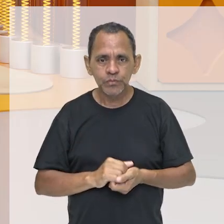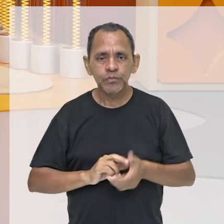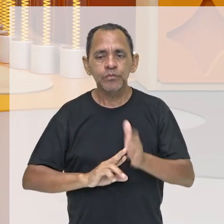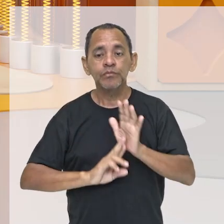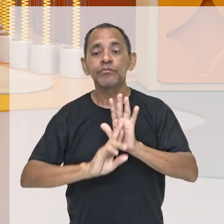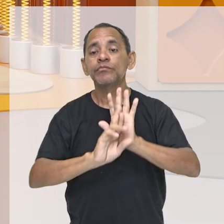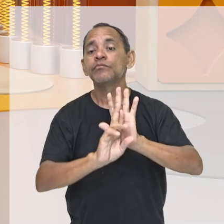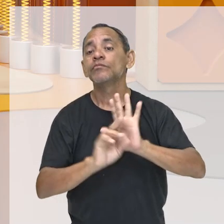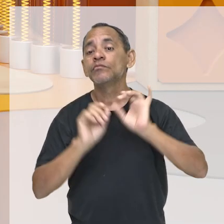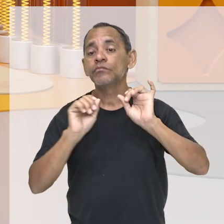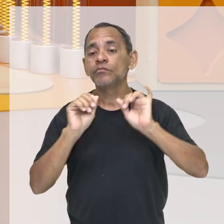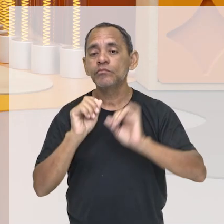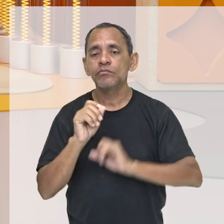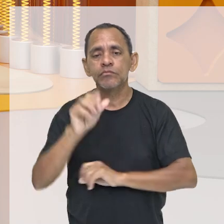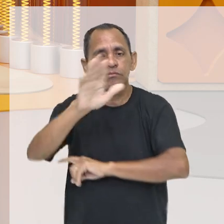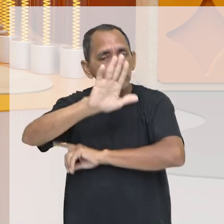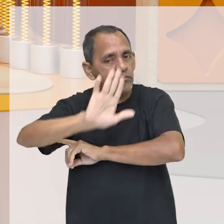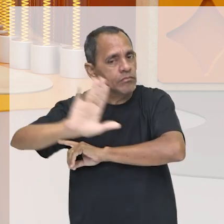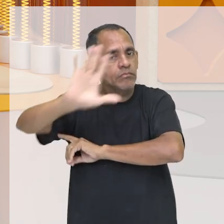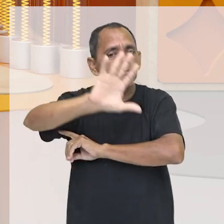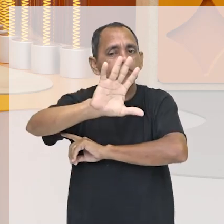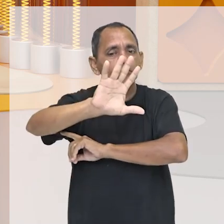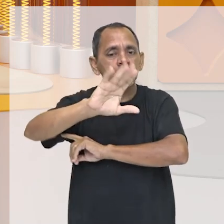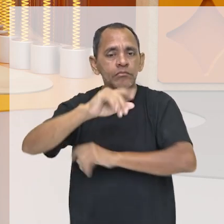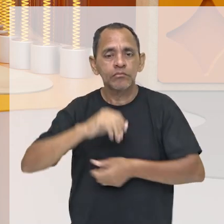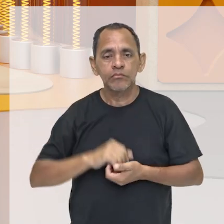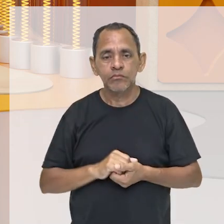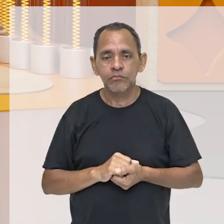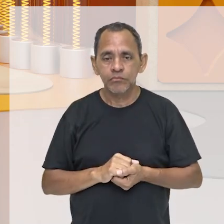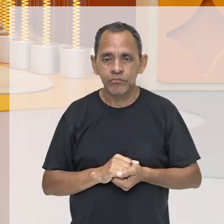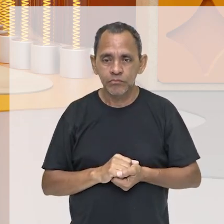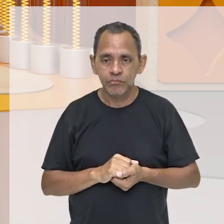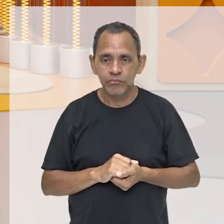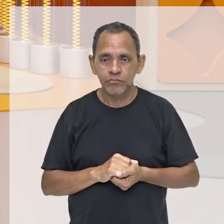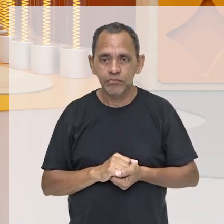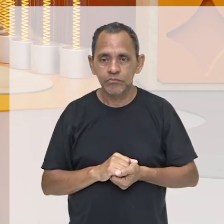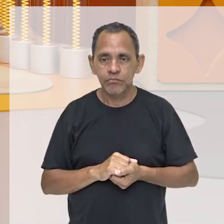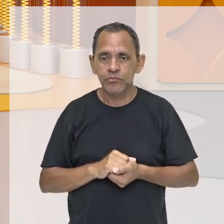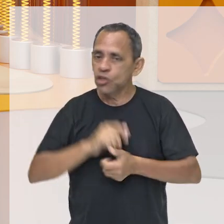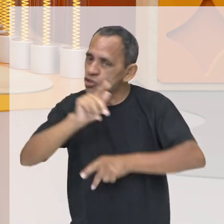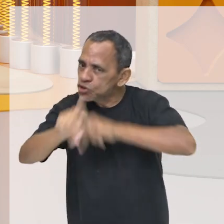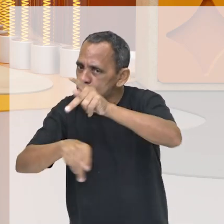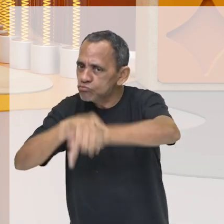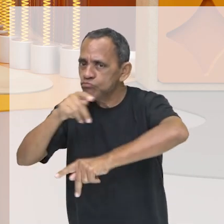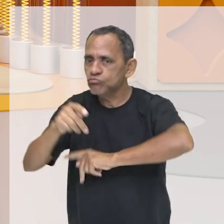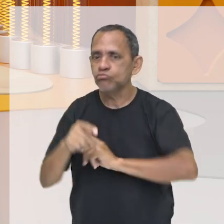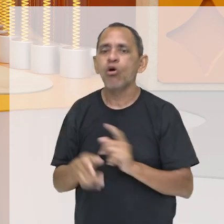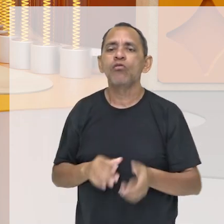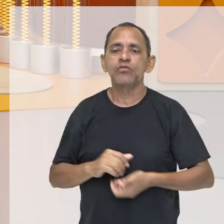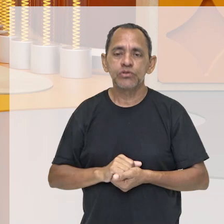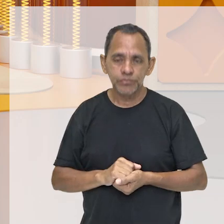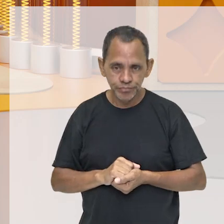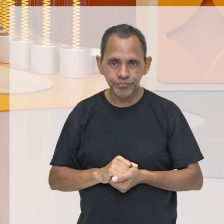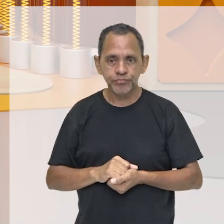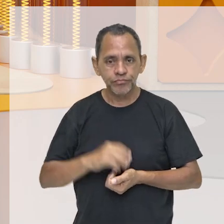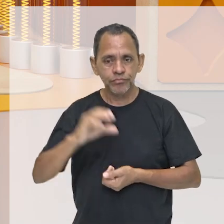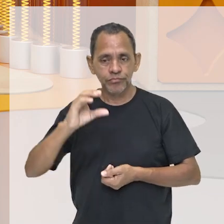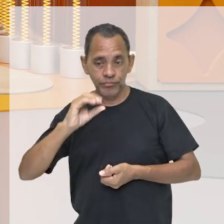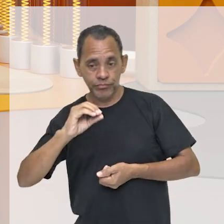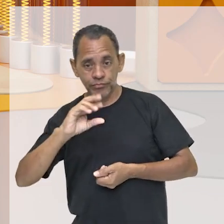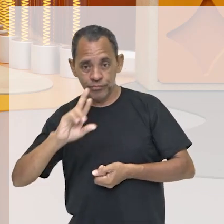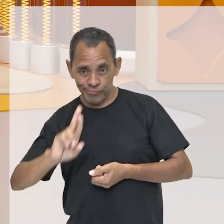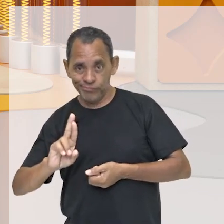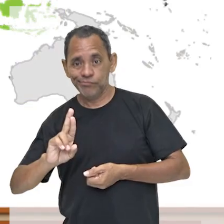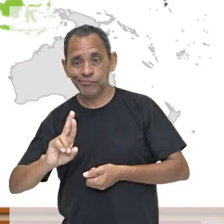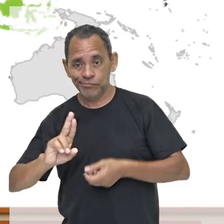representando aqui a região, né, dessas civilizações orientais, por exemplo, aqui nesse caso,